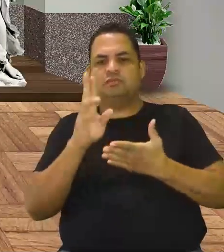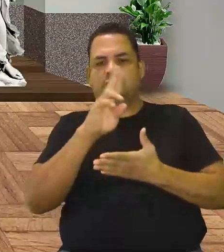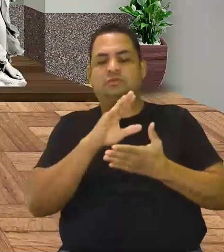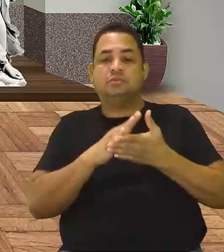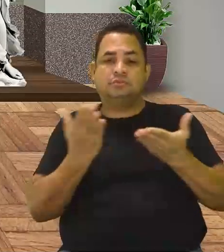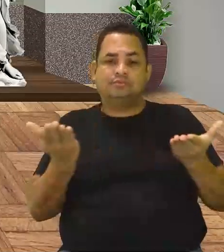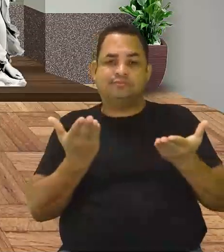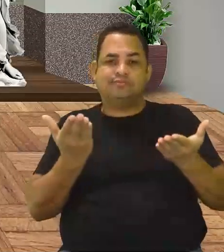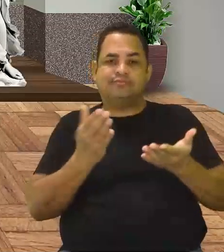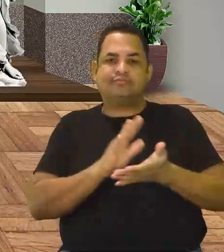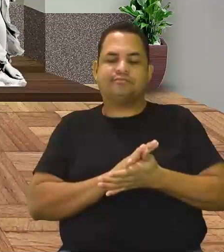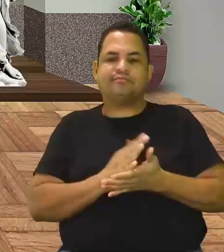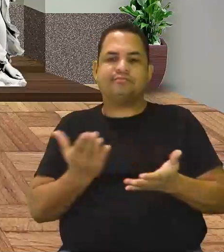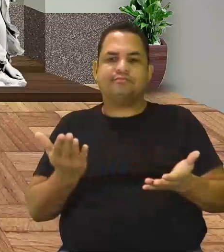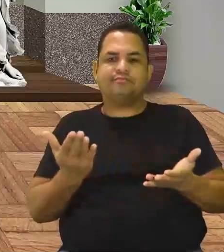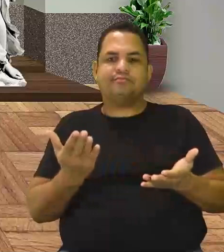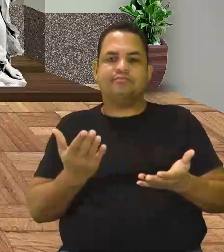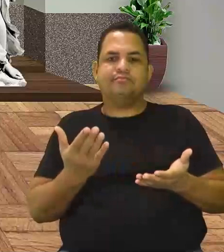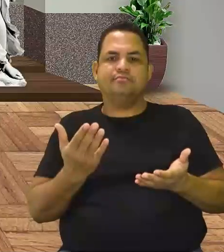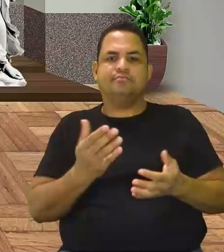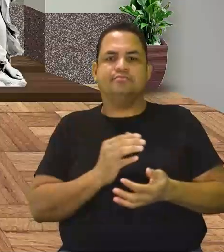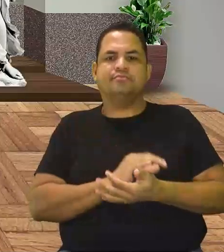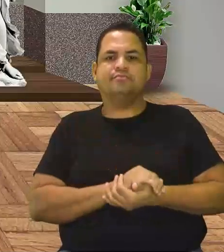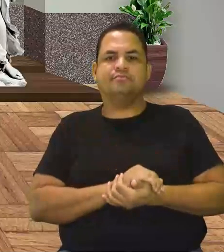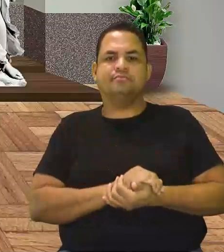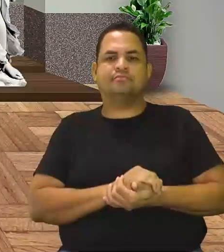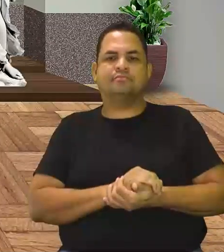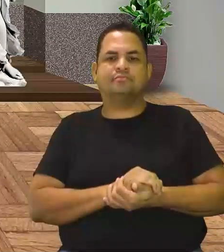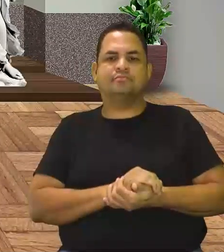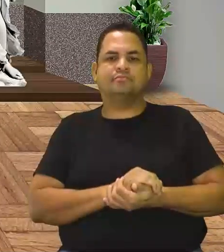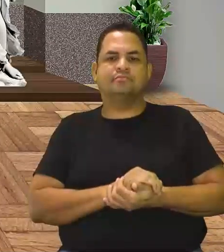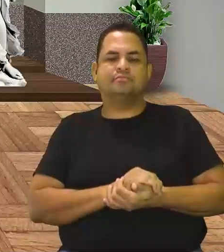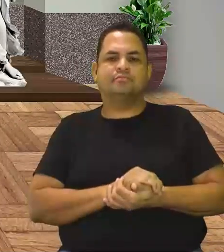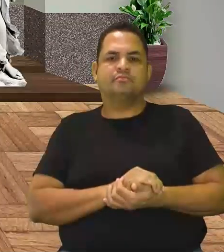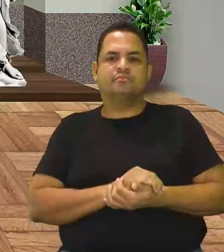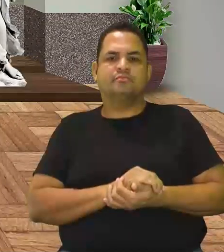hoje, apesar que alguns